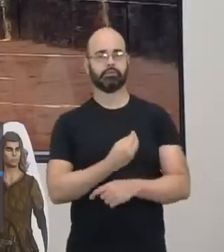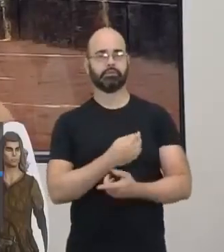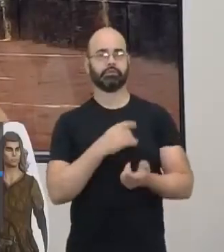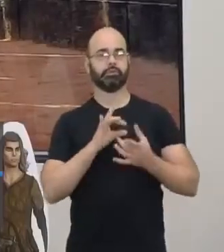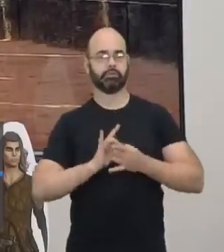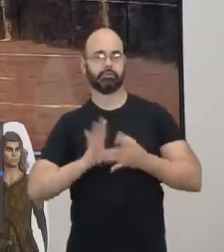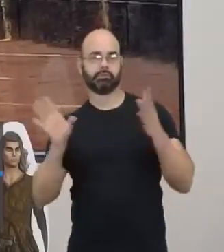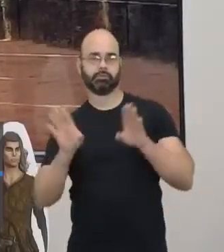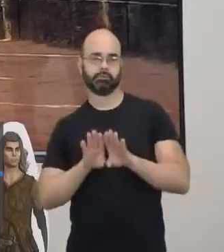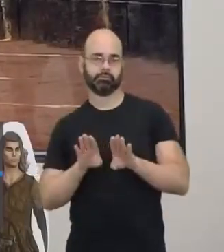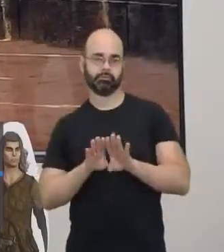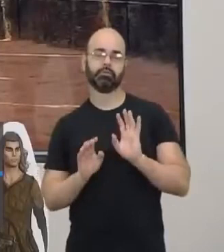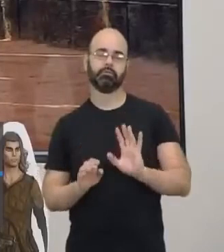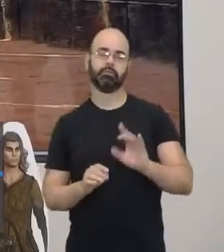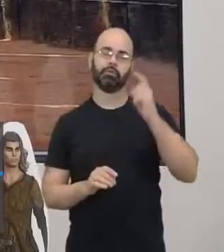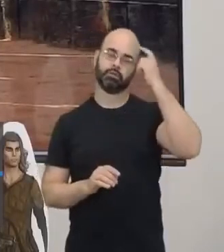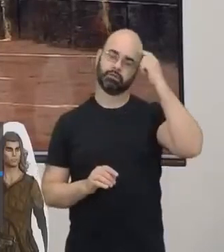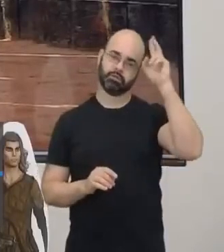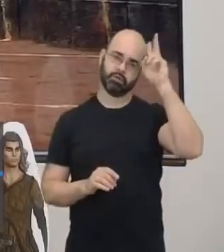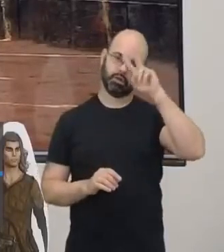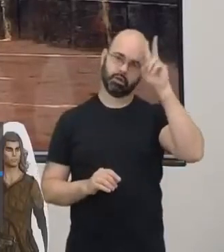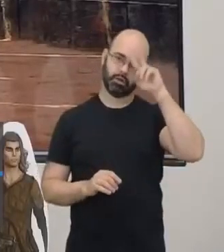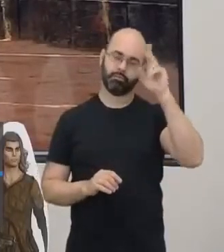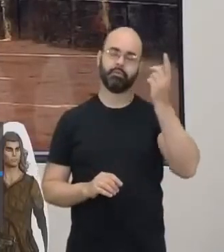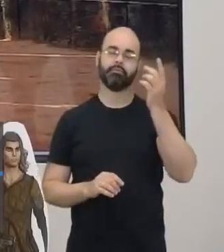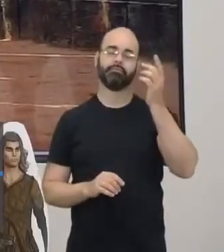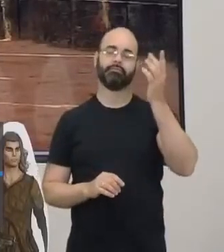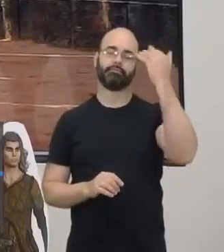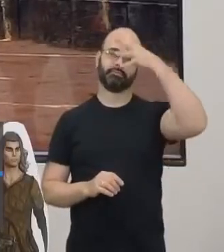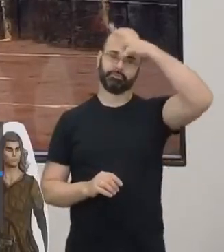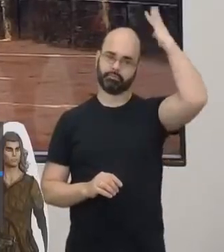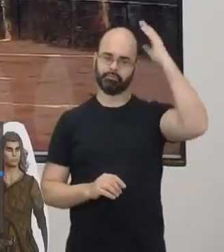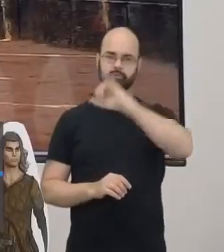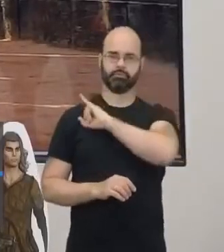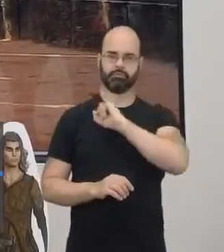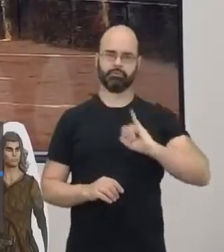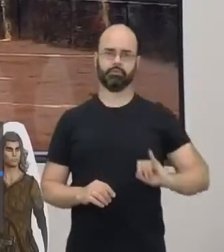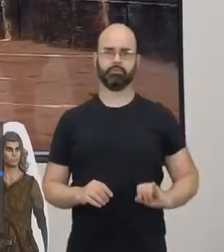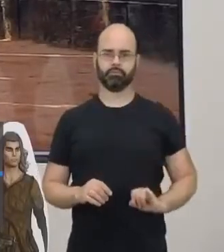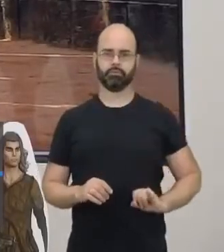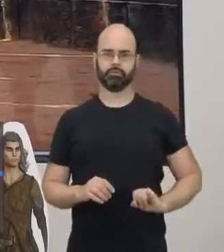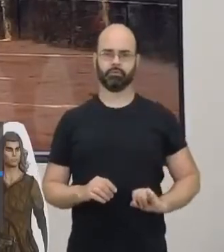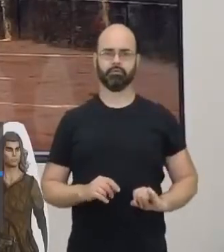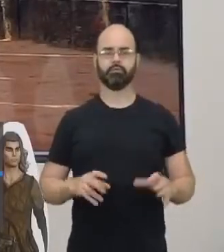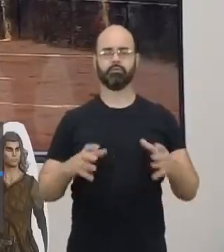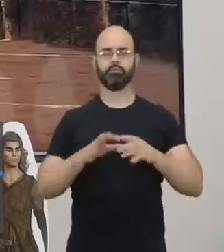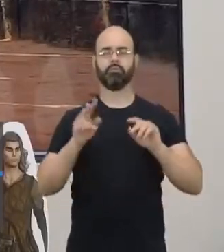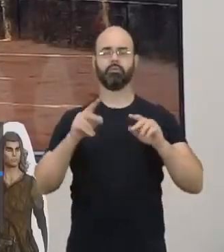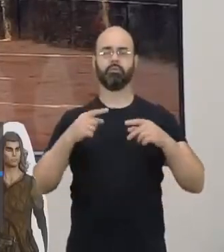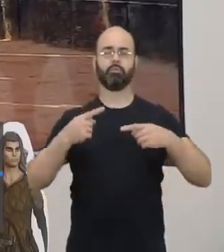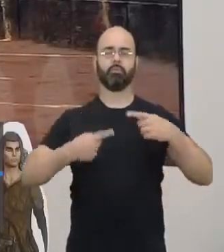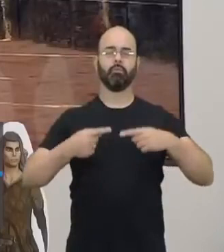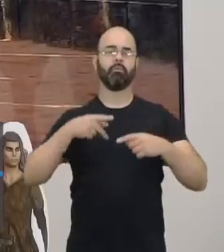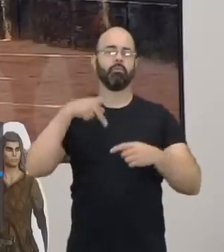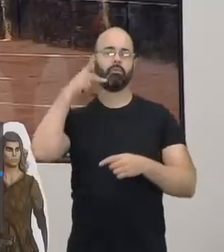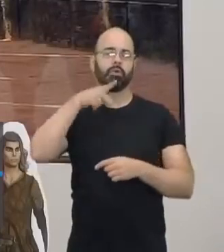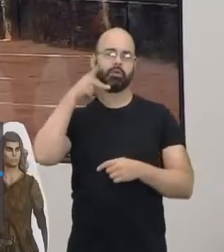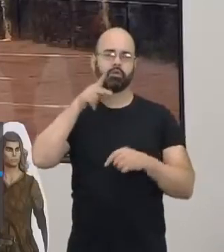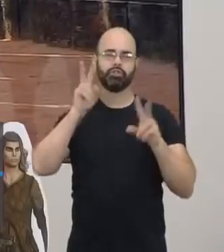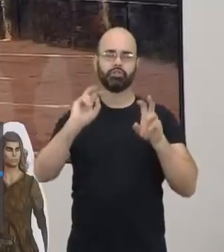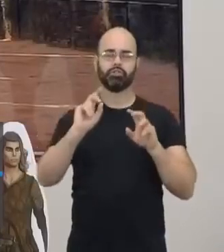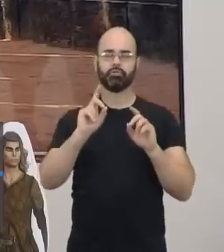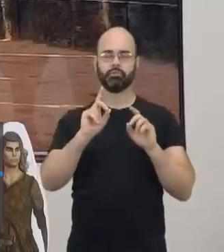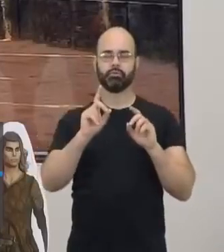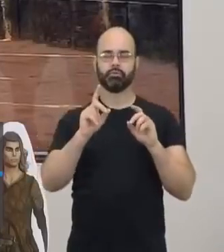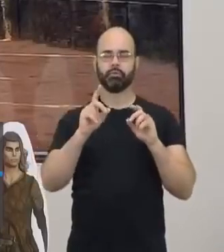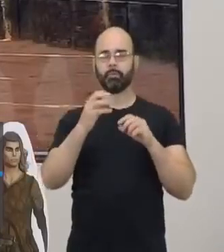existia ali no período do Império Romano, né, a política do pão e circo. Começa no finalzinho da República e vai